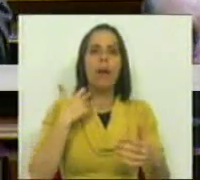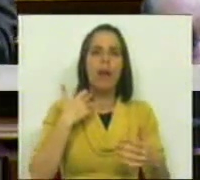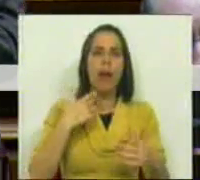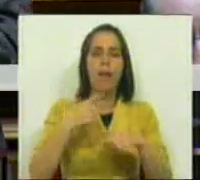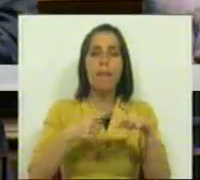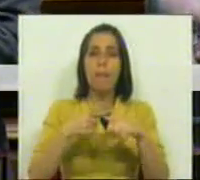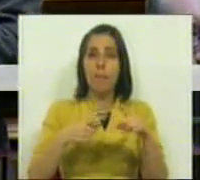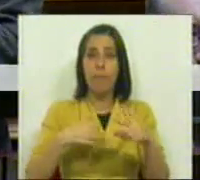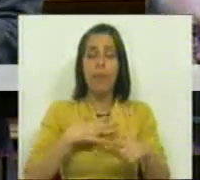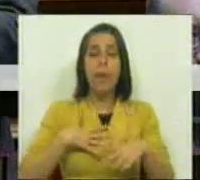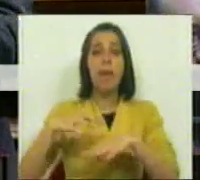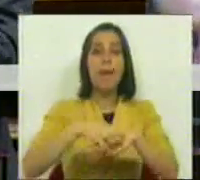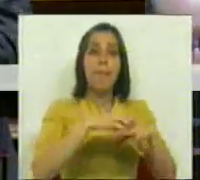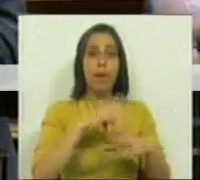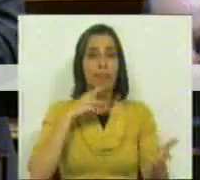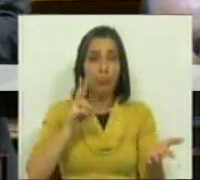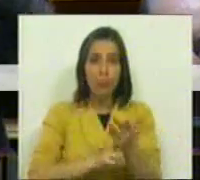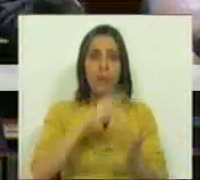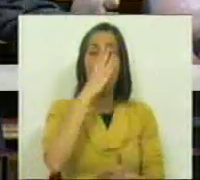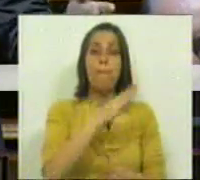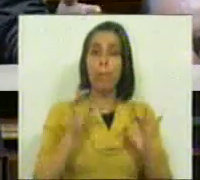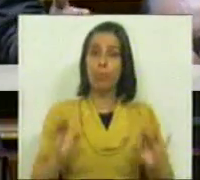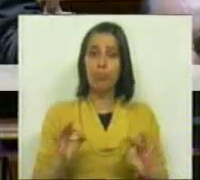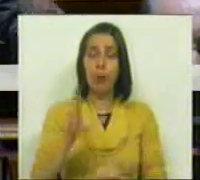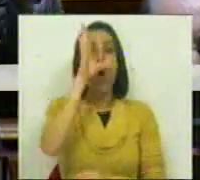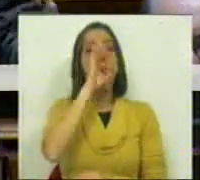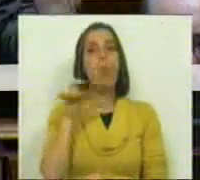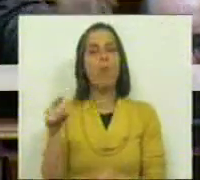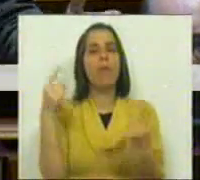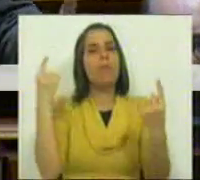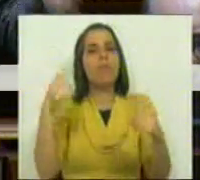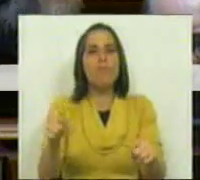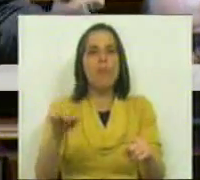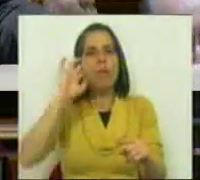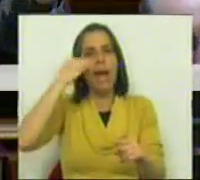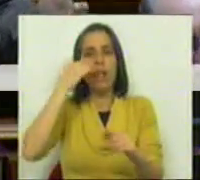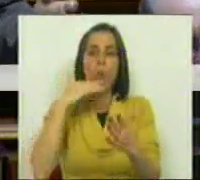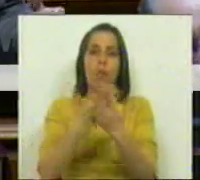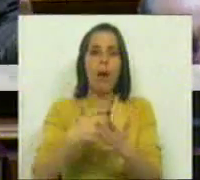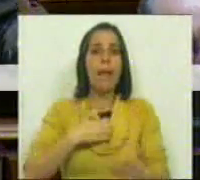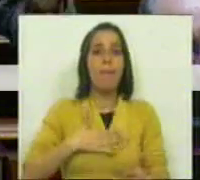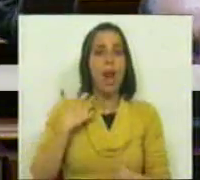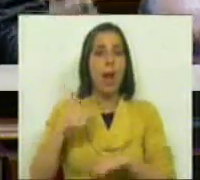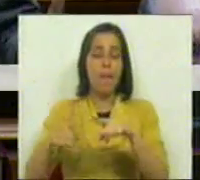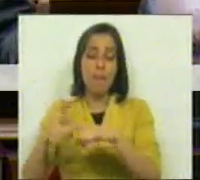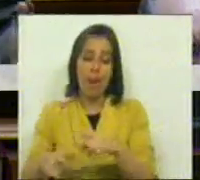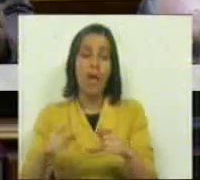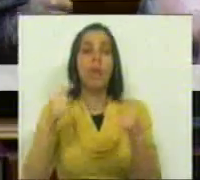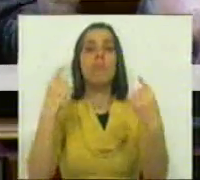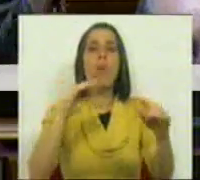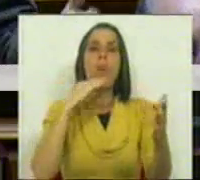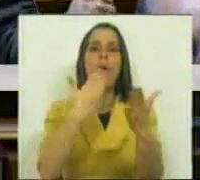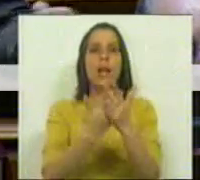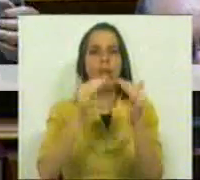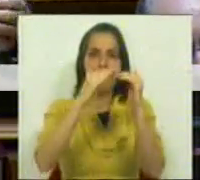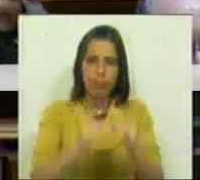médias empresas, quando na prática no Governo só atacou as pequenas e médias empresas e só trouxe